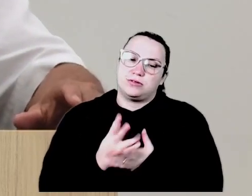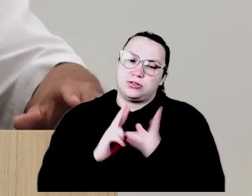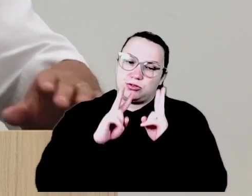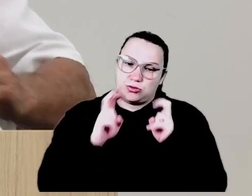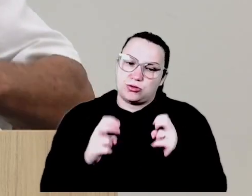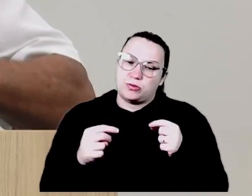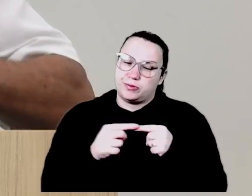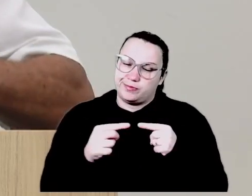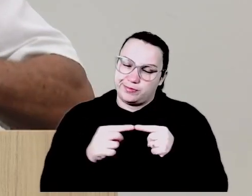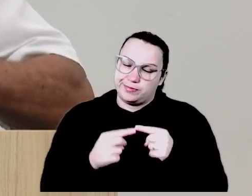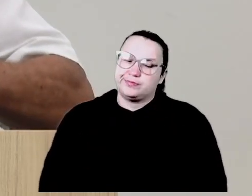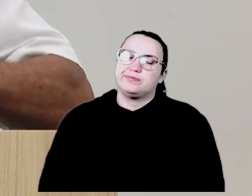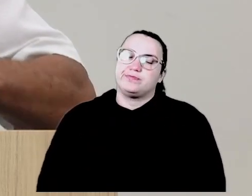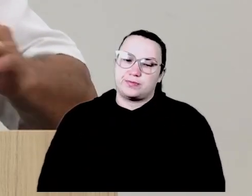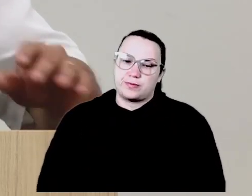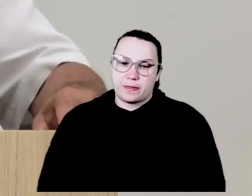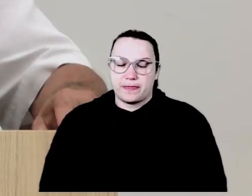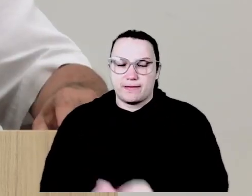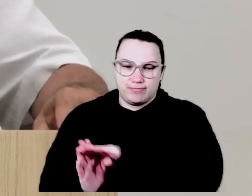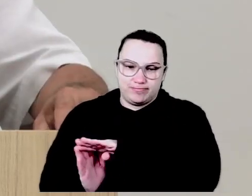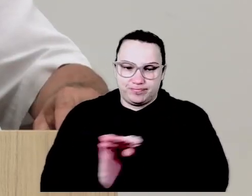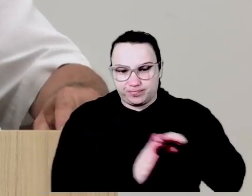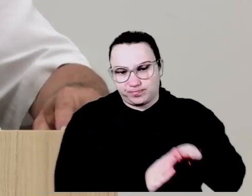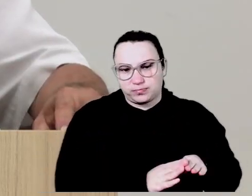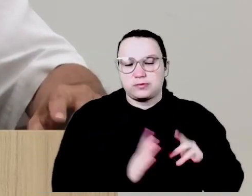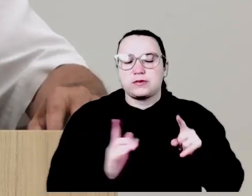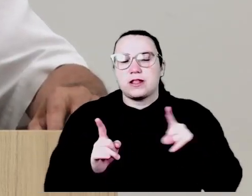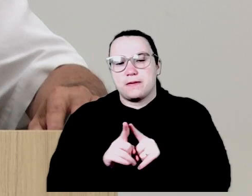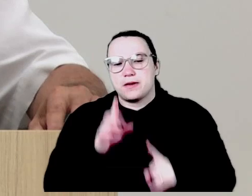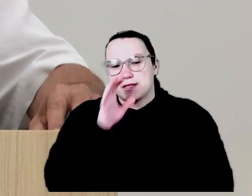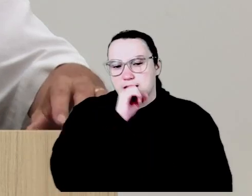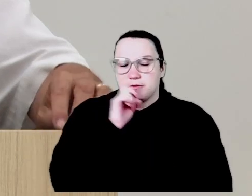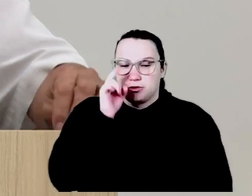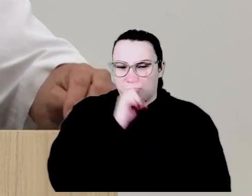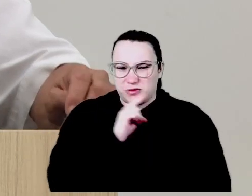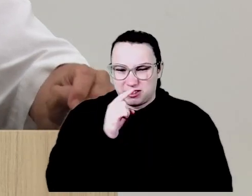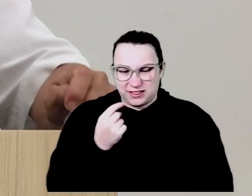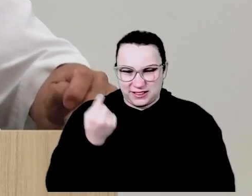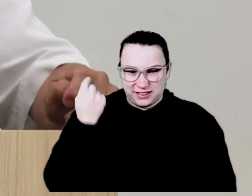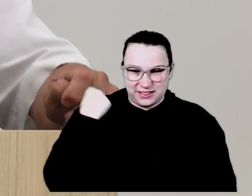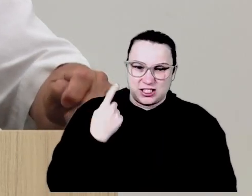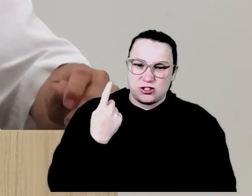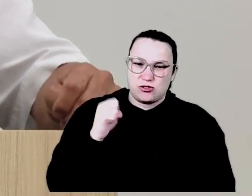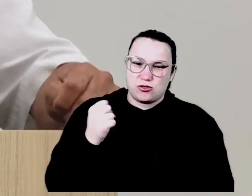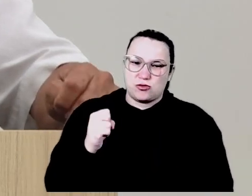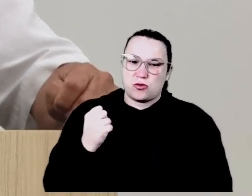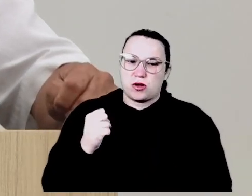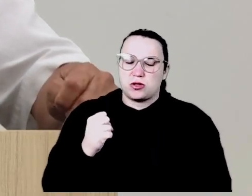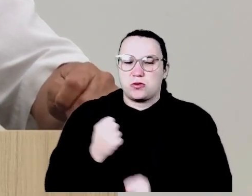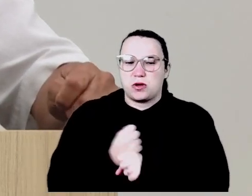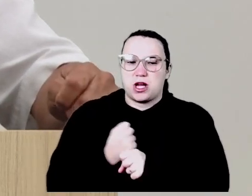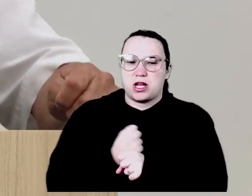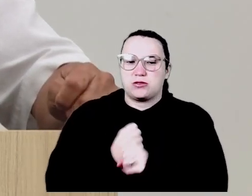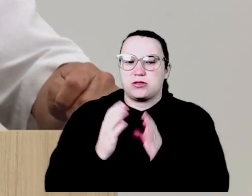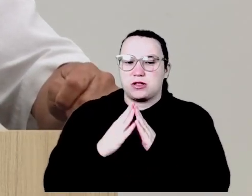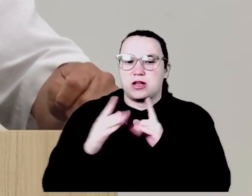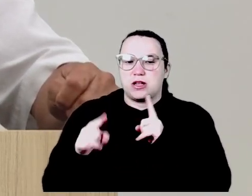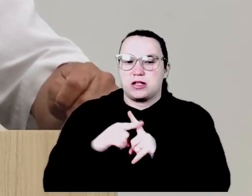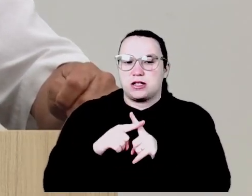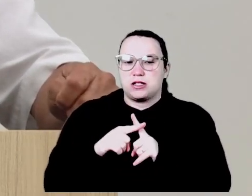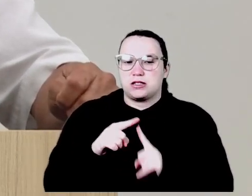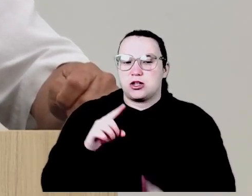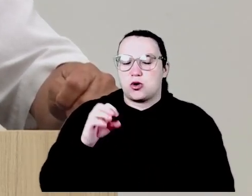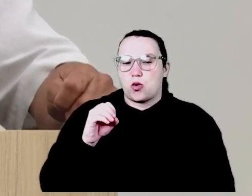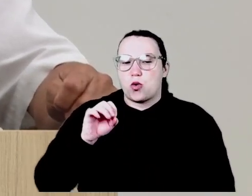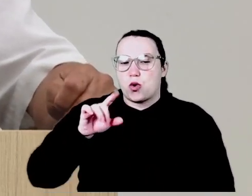toda aí também esse final de semana participei dos 18 anos da Igreja Missão Emanuel no distrito de Dr